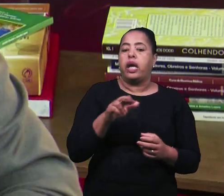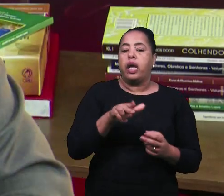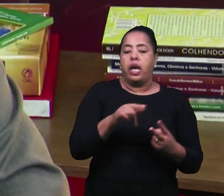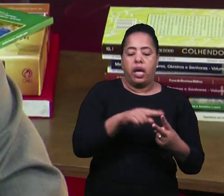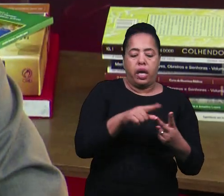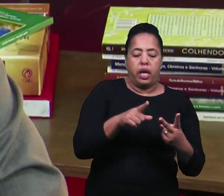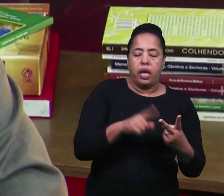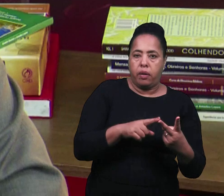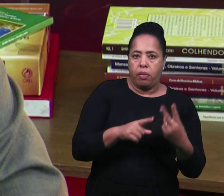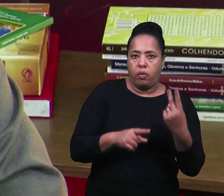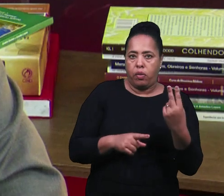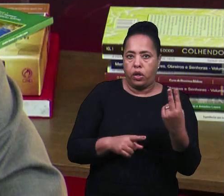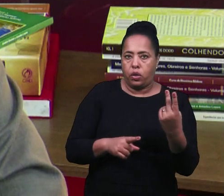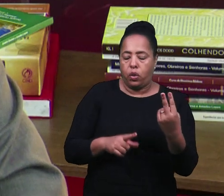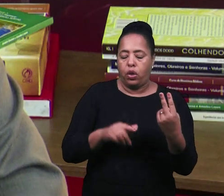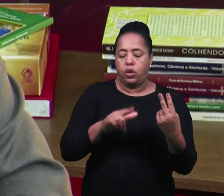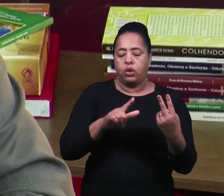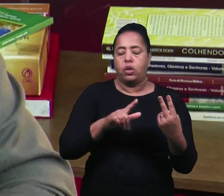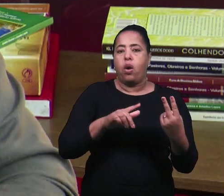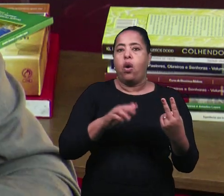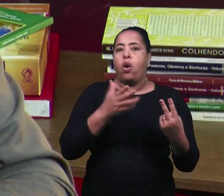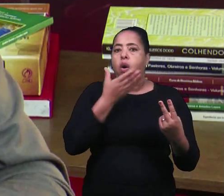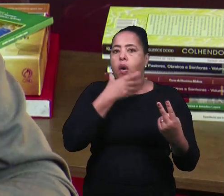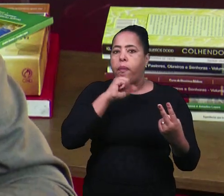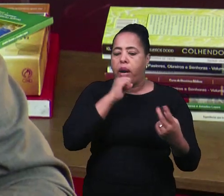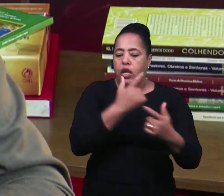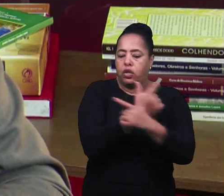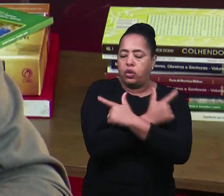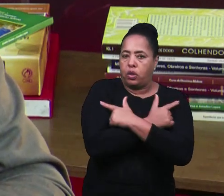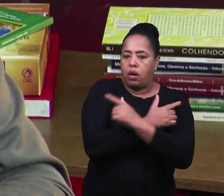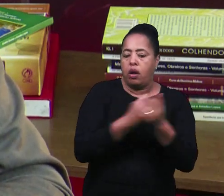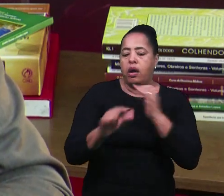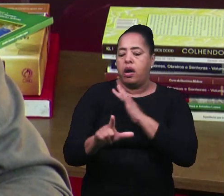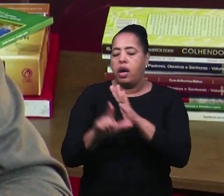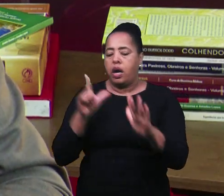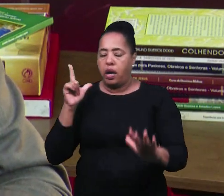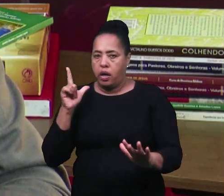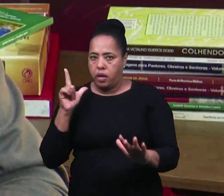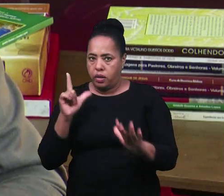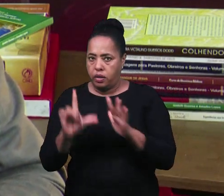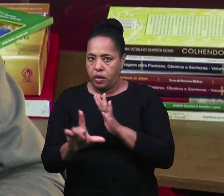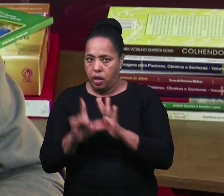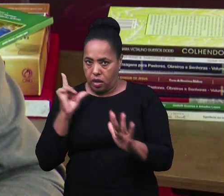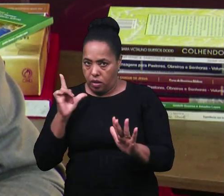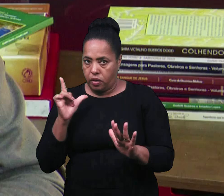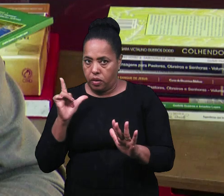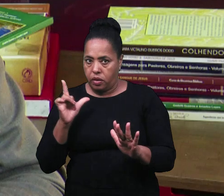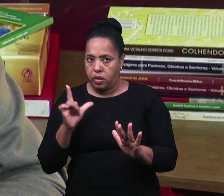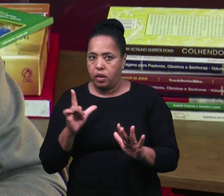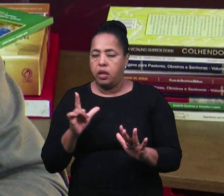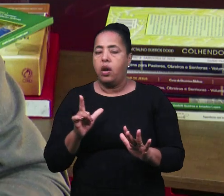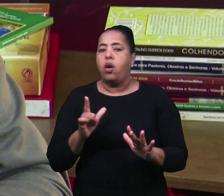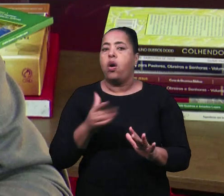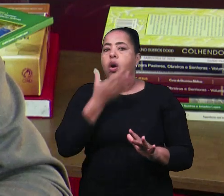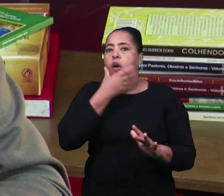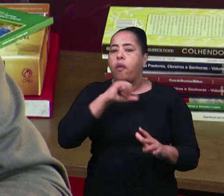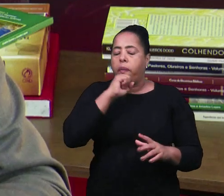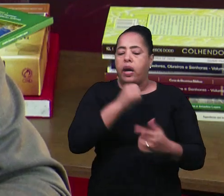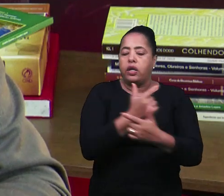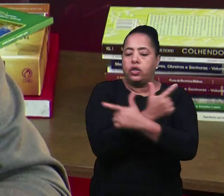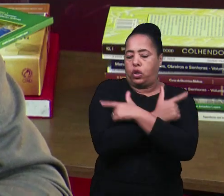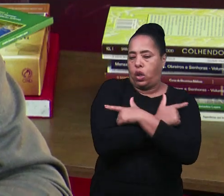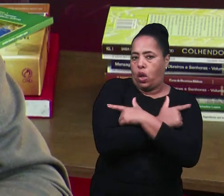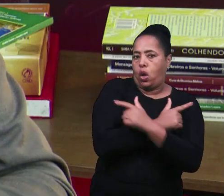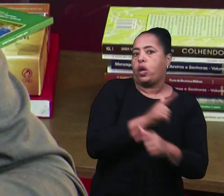Naor e mais um irmão, o pai de Ló. A Bíblia já relata que antes dessa data, o pai de Ló havia